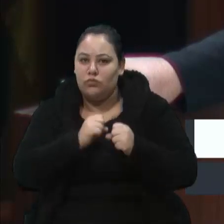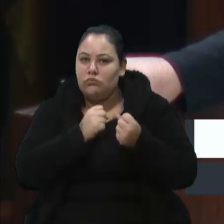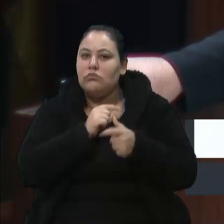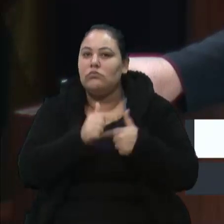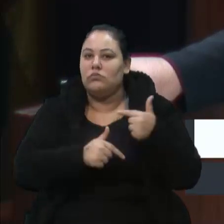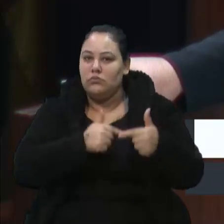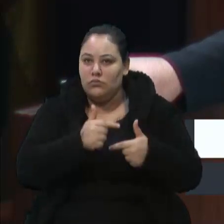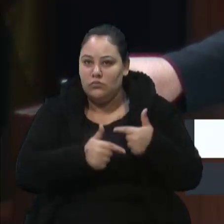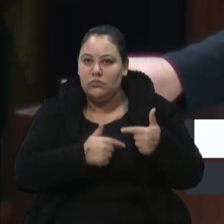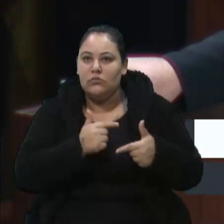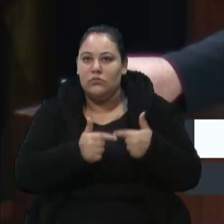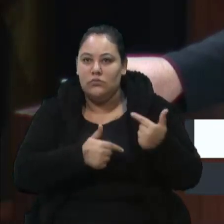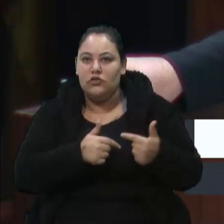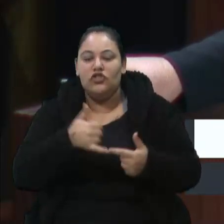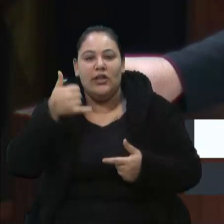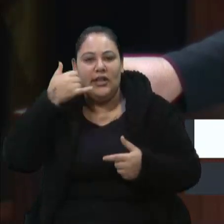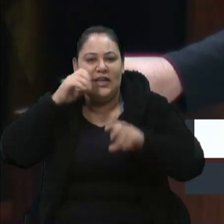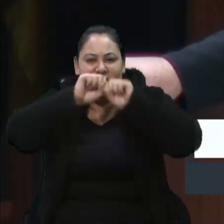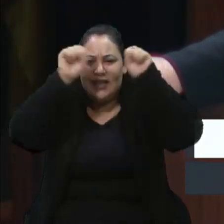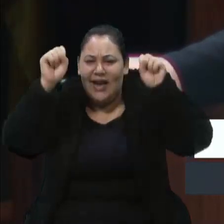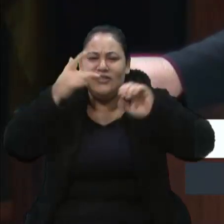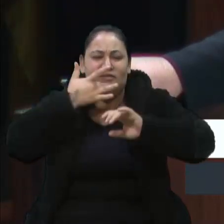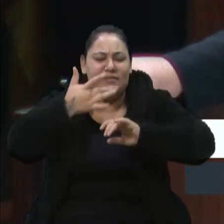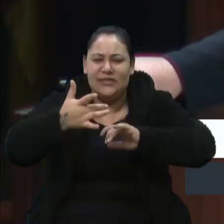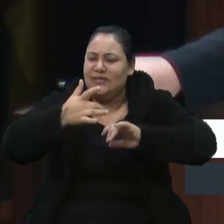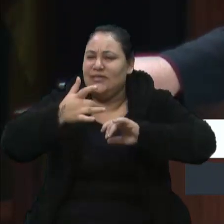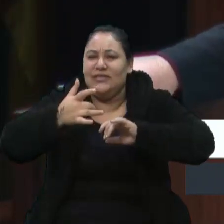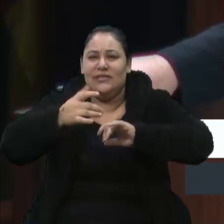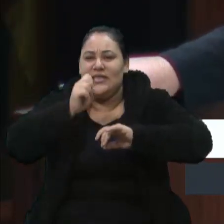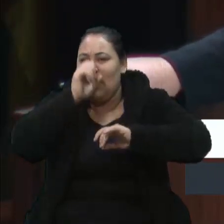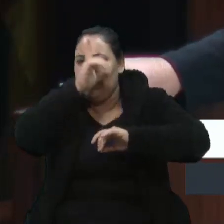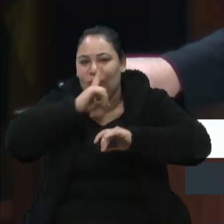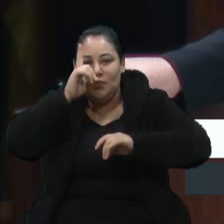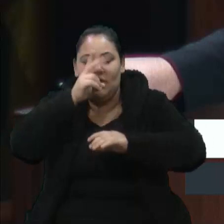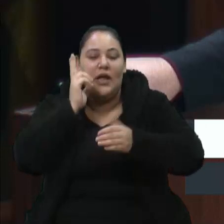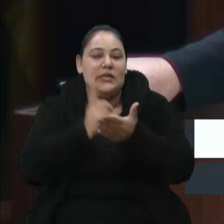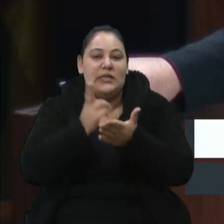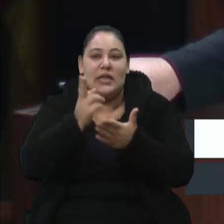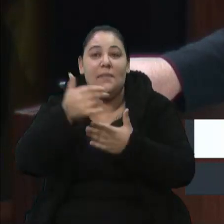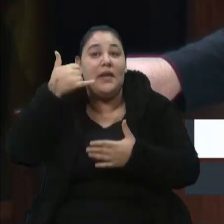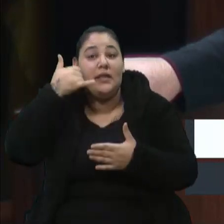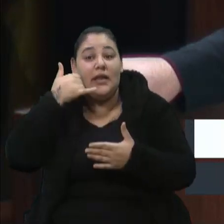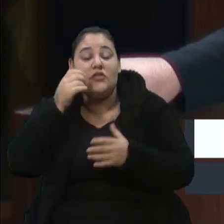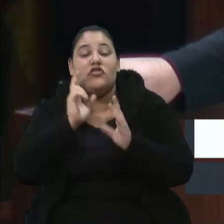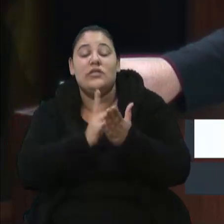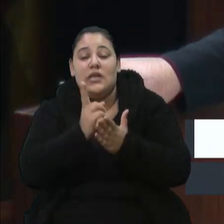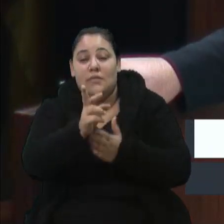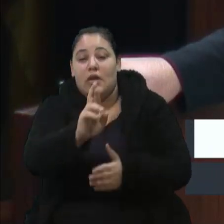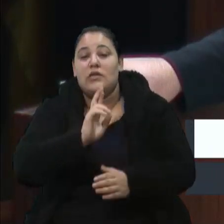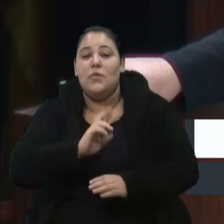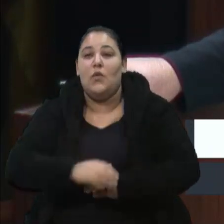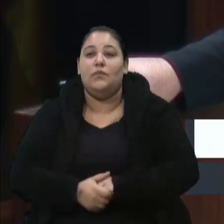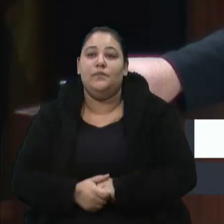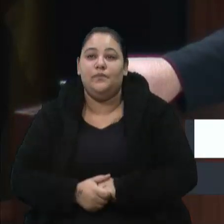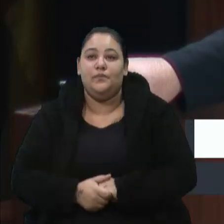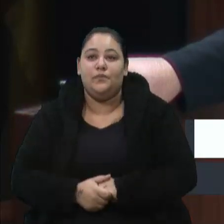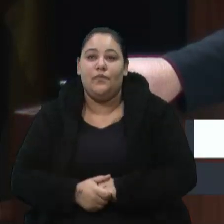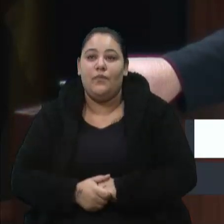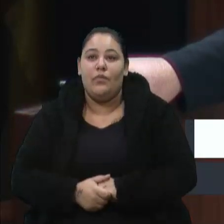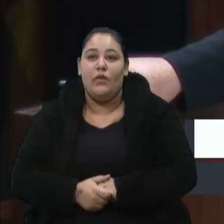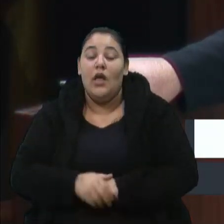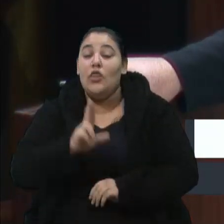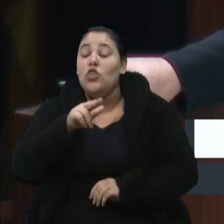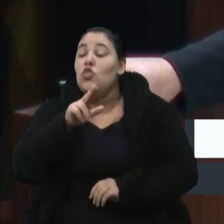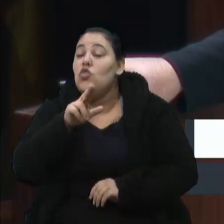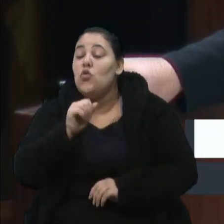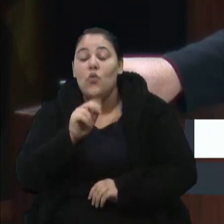a gente liga de tarde, de manhã, de madrugada, final de semana, sempre atendendo e respondendo a gente. Sempre uma pessoa, ela nunca foi mal